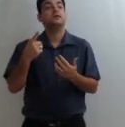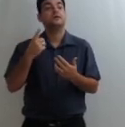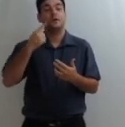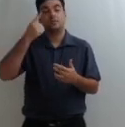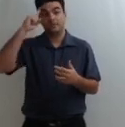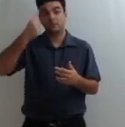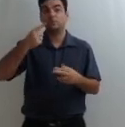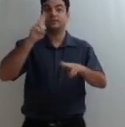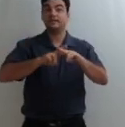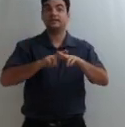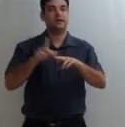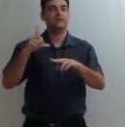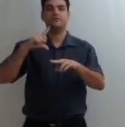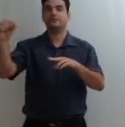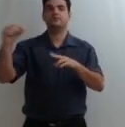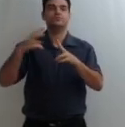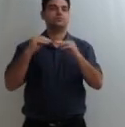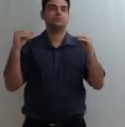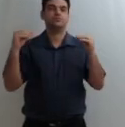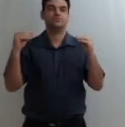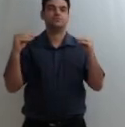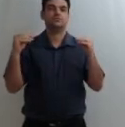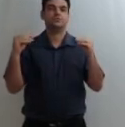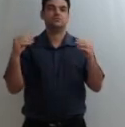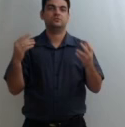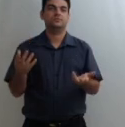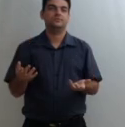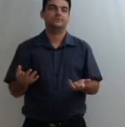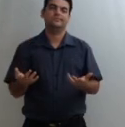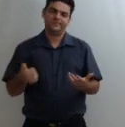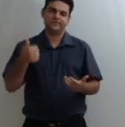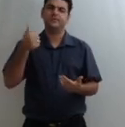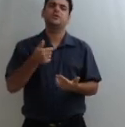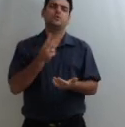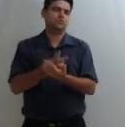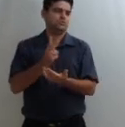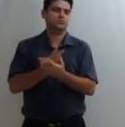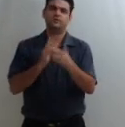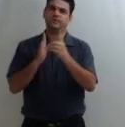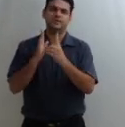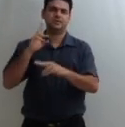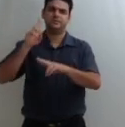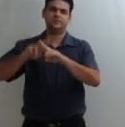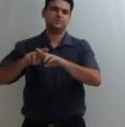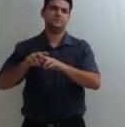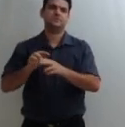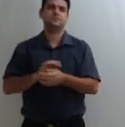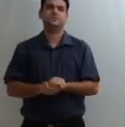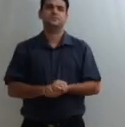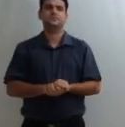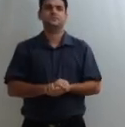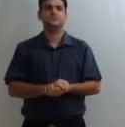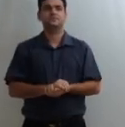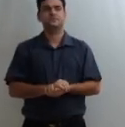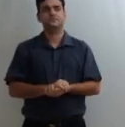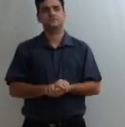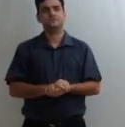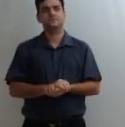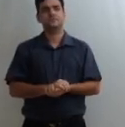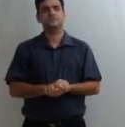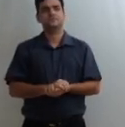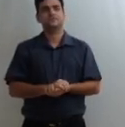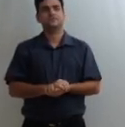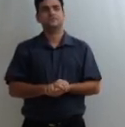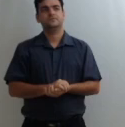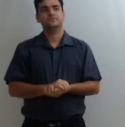Eu não tenho dúvida em manter esse decreto de prisão. Acompanho, Vossa Excelência. Ministro Sebastião. Presidente, eu